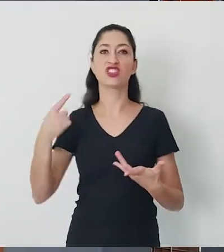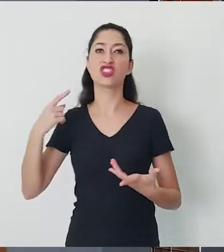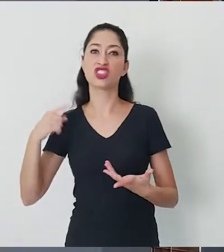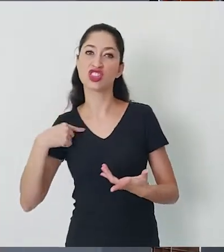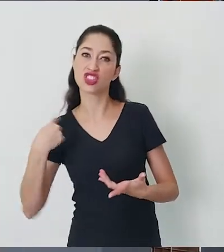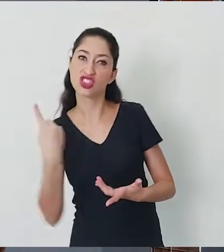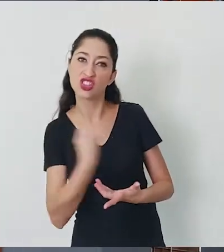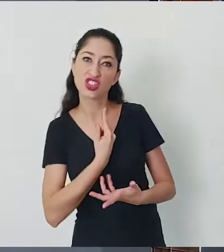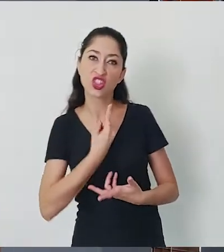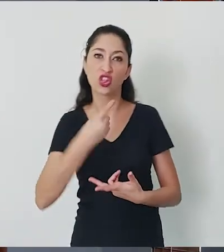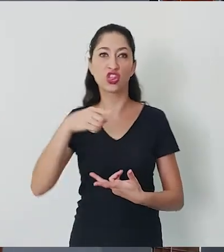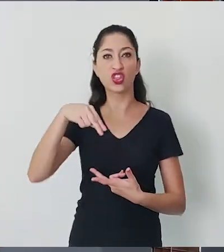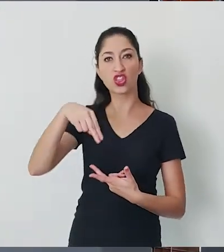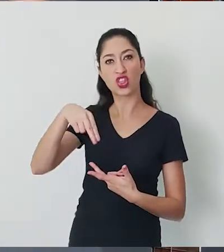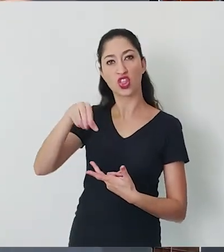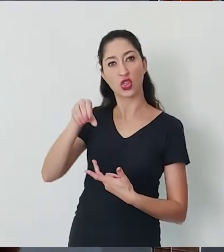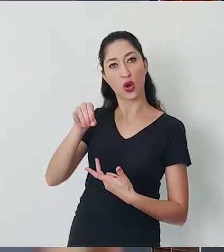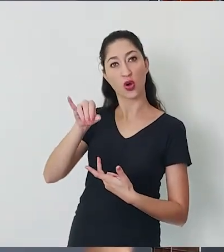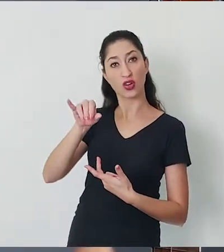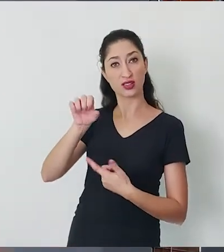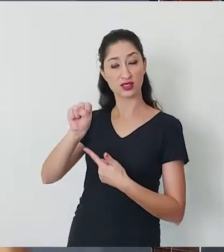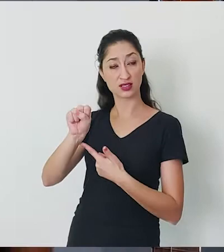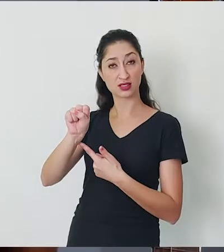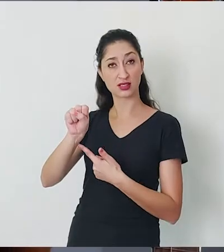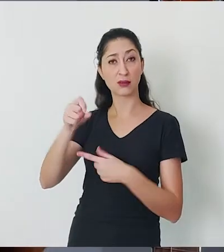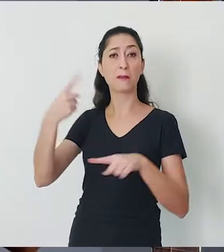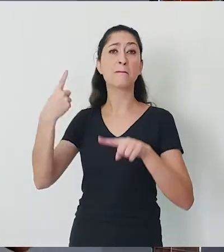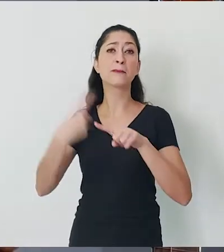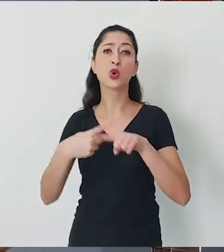Porque a gente tem essa liberdade de expressão